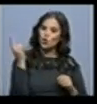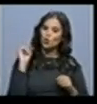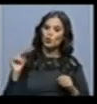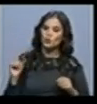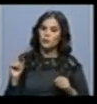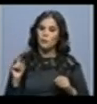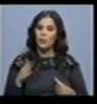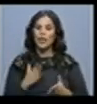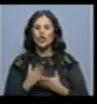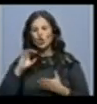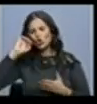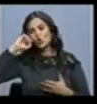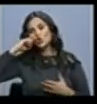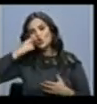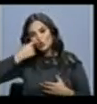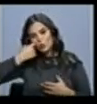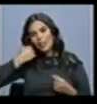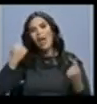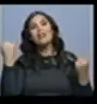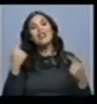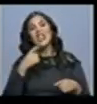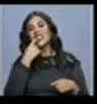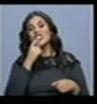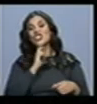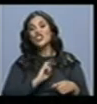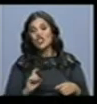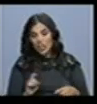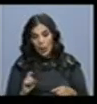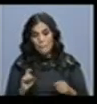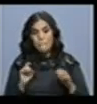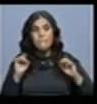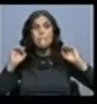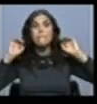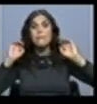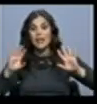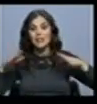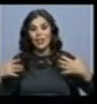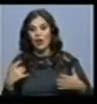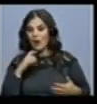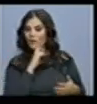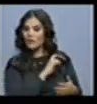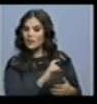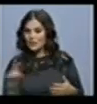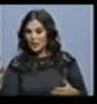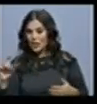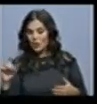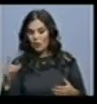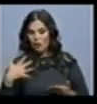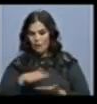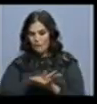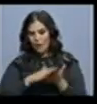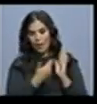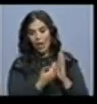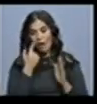apenas suspeitas de que havia gelo nessas crateras. Mas agora foi anunciado que naquele instrumento que nós vimos